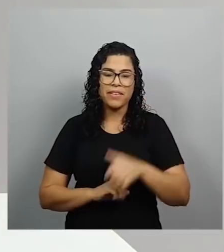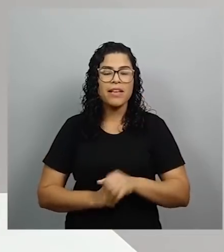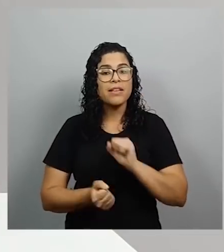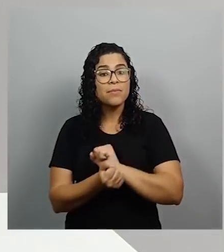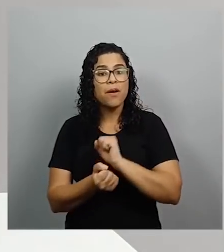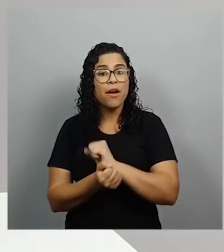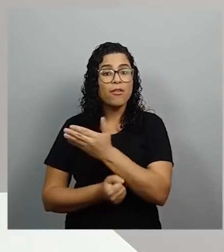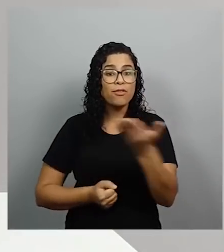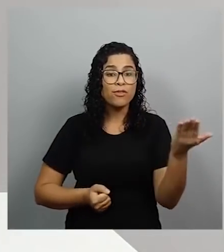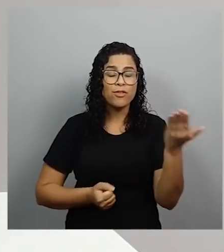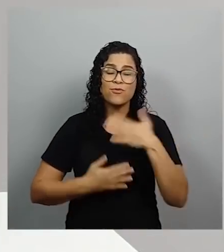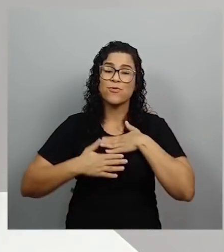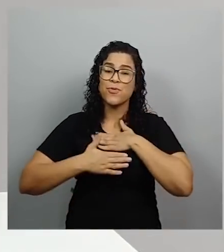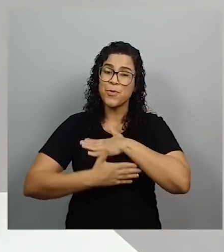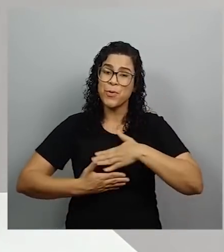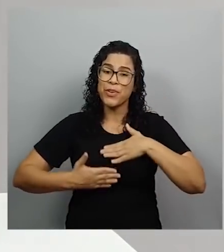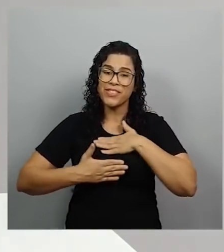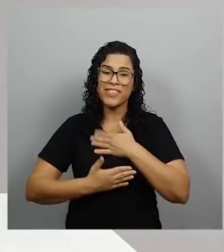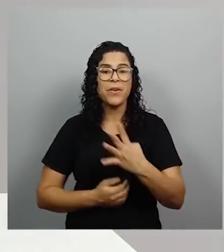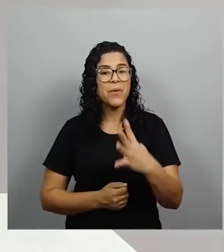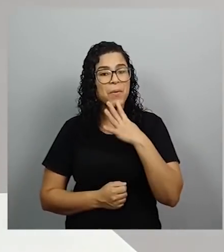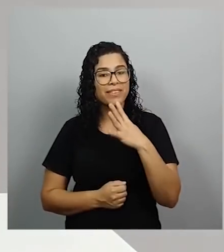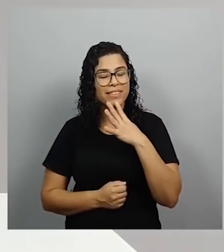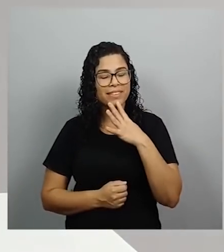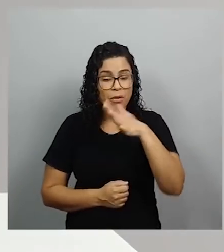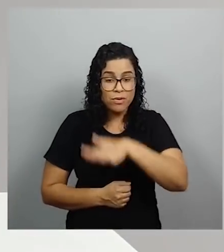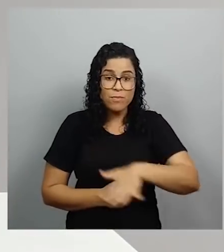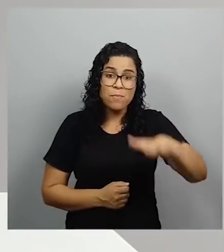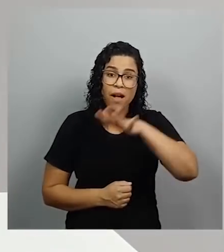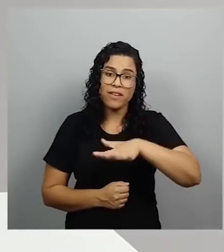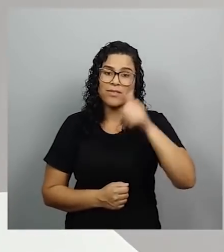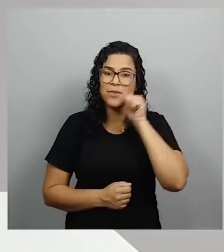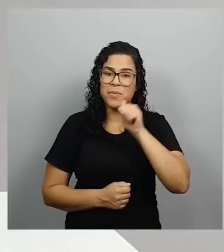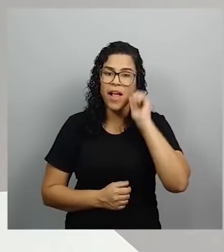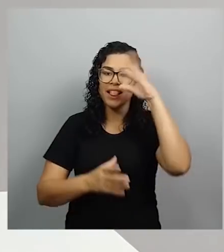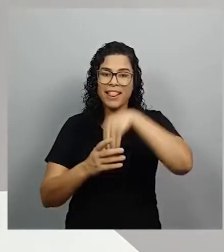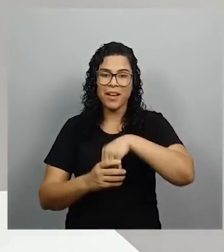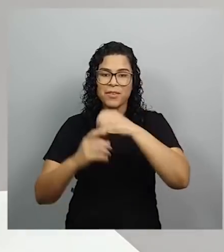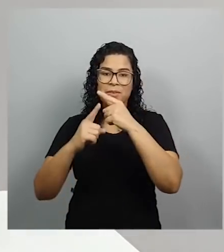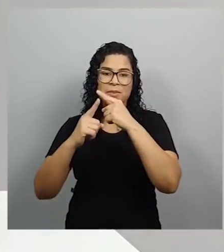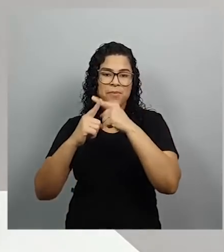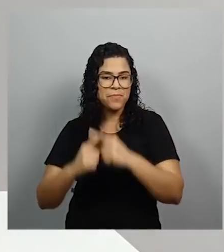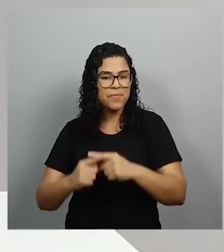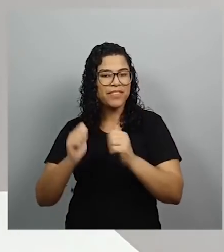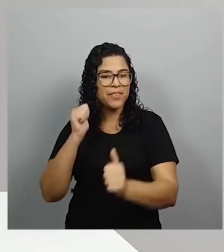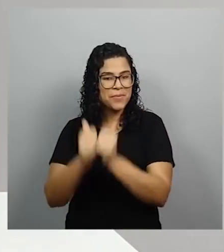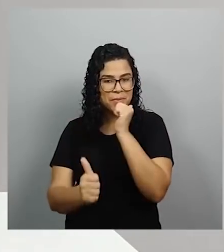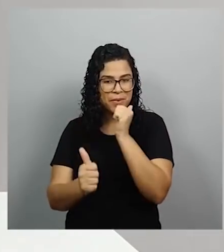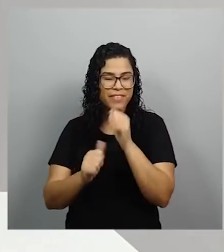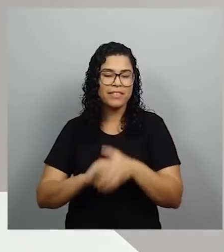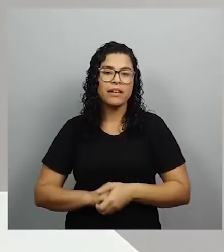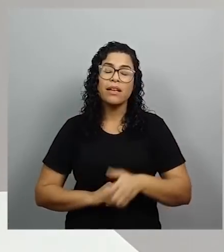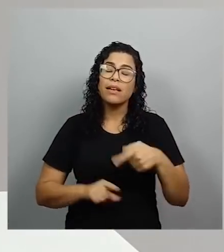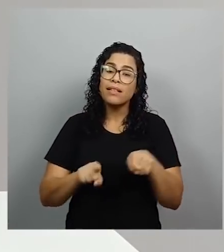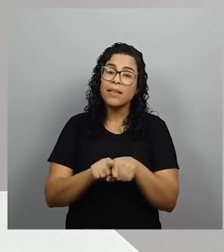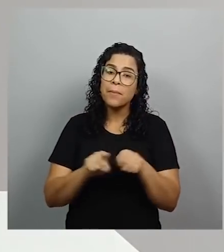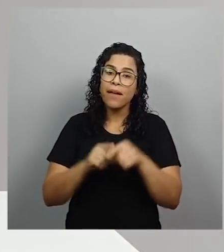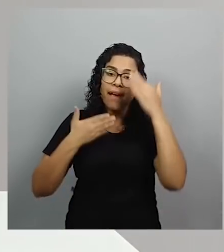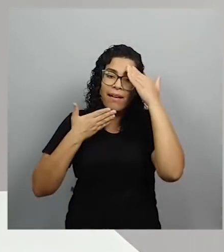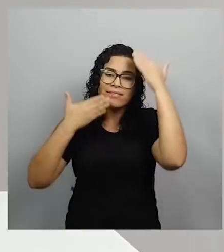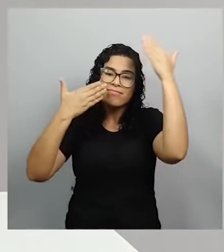tenham gostado de conhecer mais sobre as conquistas de espaço das mulheres no esporte. E eu gostaria de aproveitar para agradecer